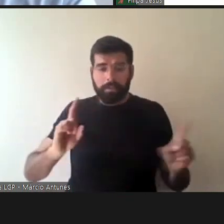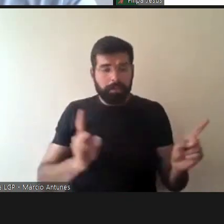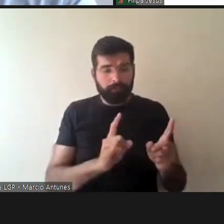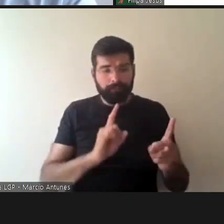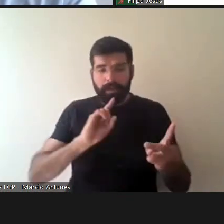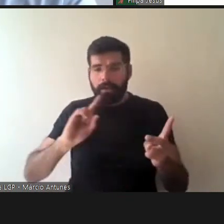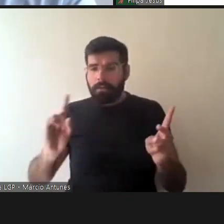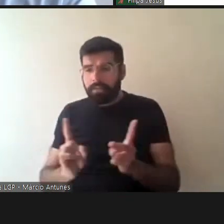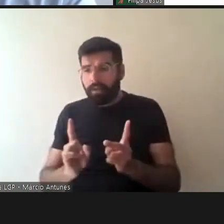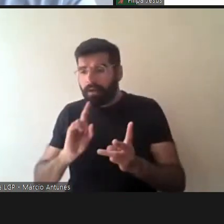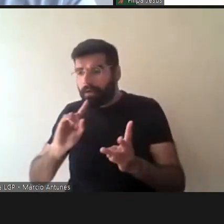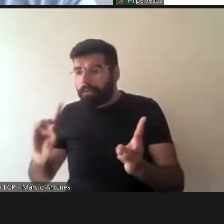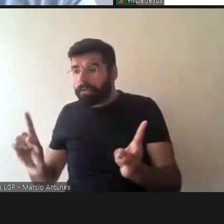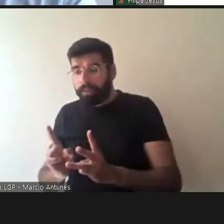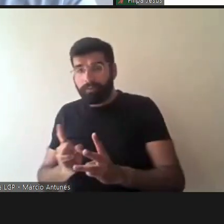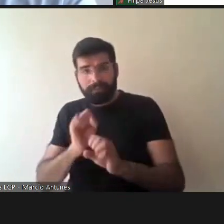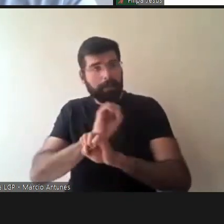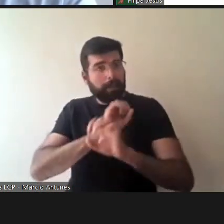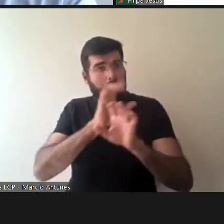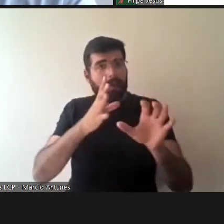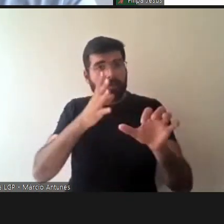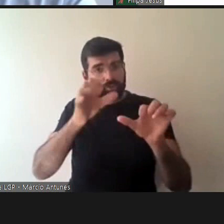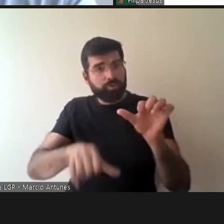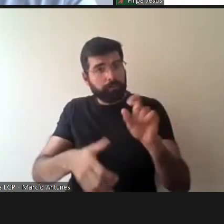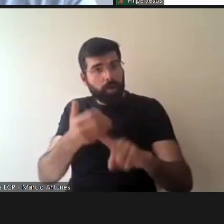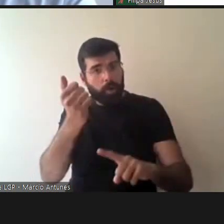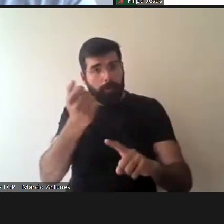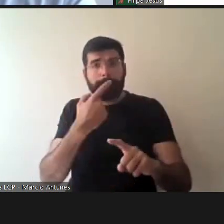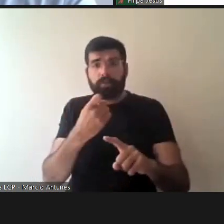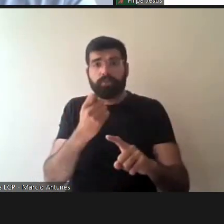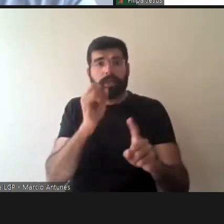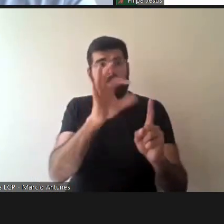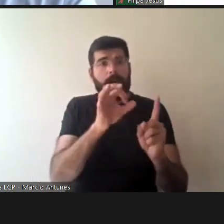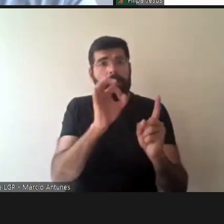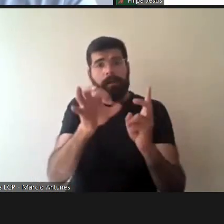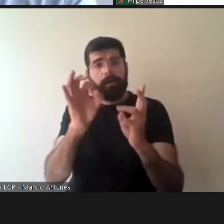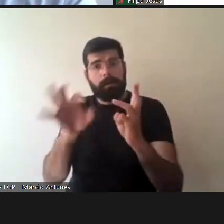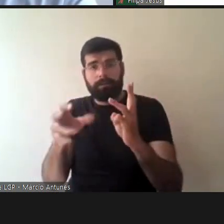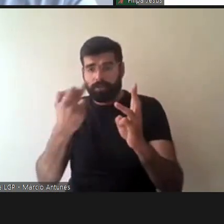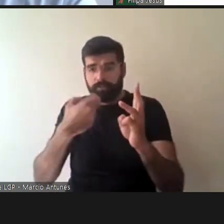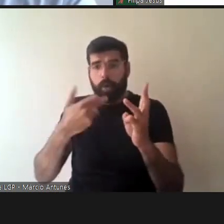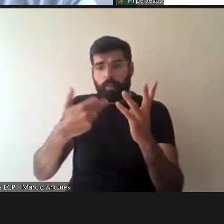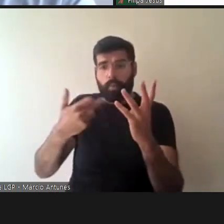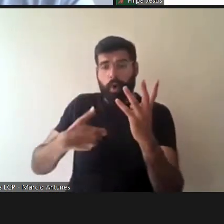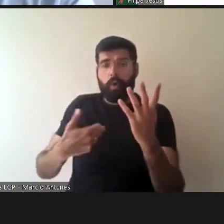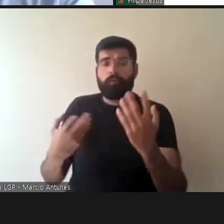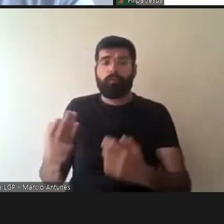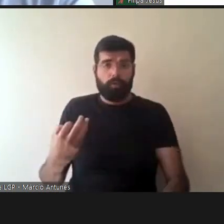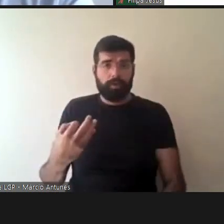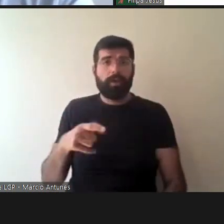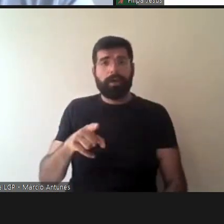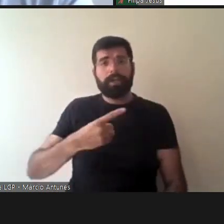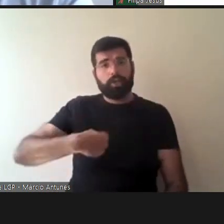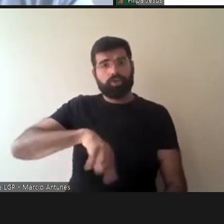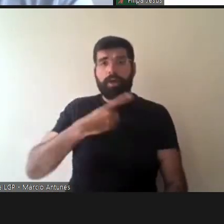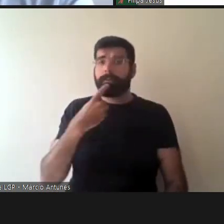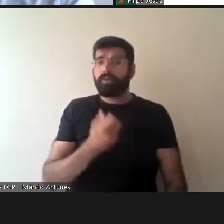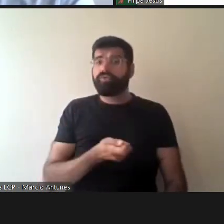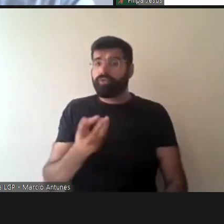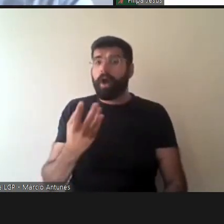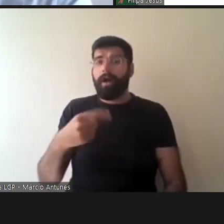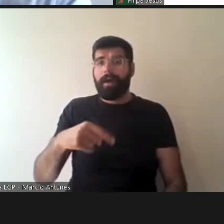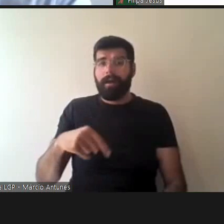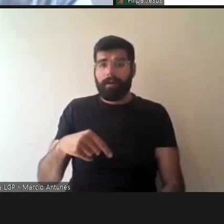forma muito clara todas as três questões que lhes foram colocadas e temos já muitas questões